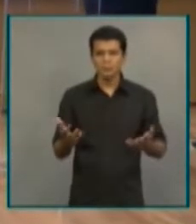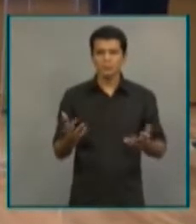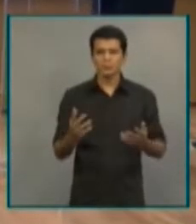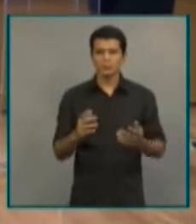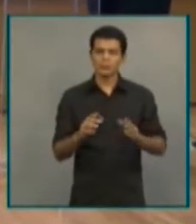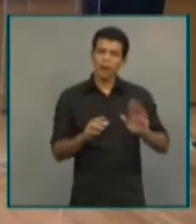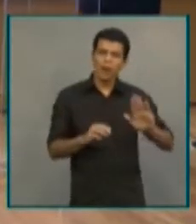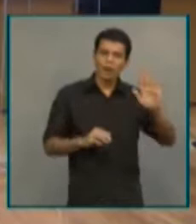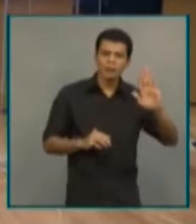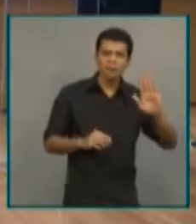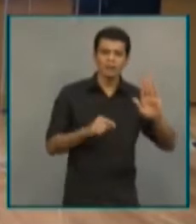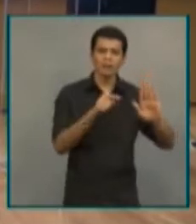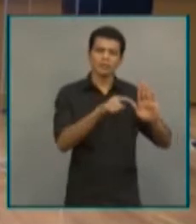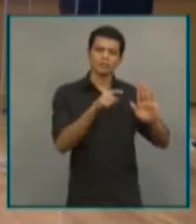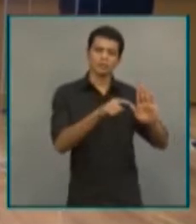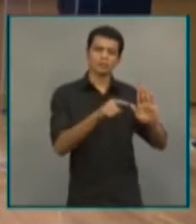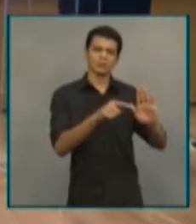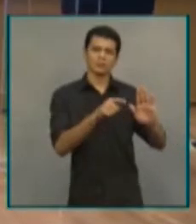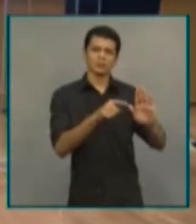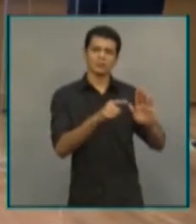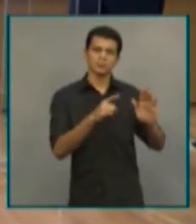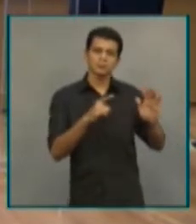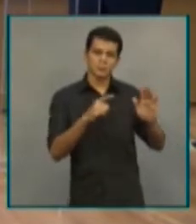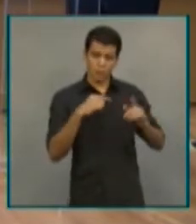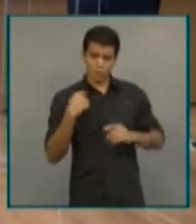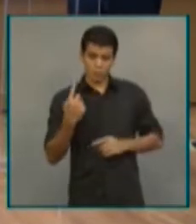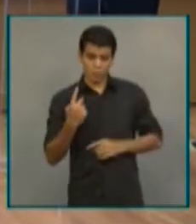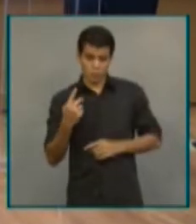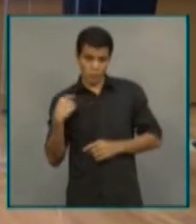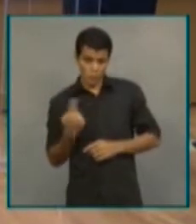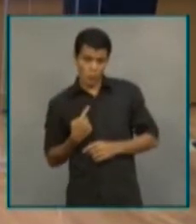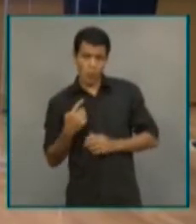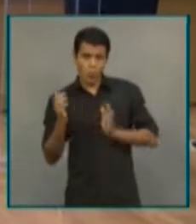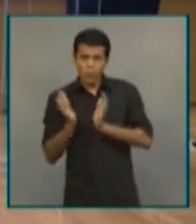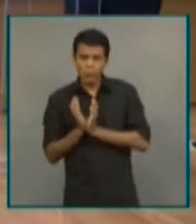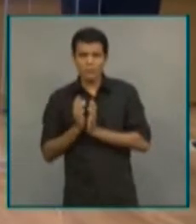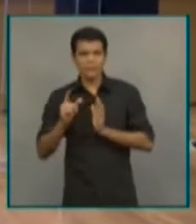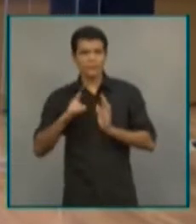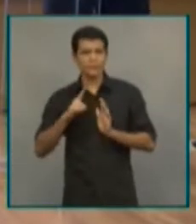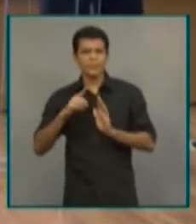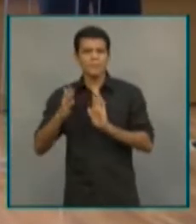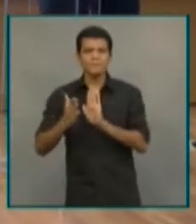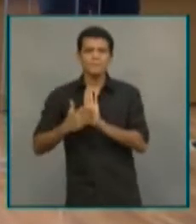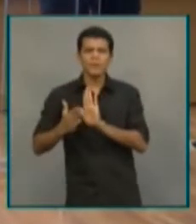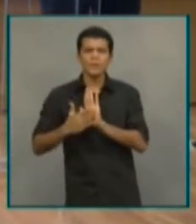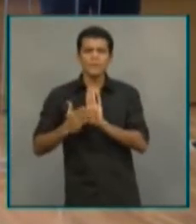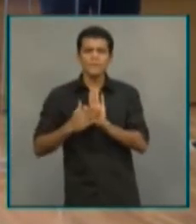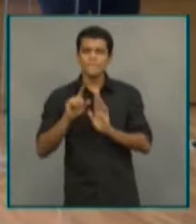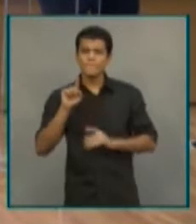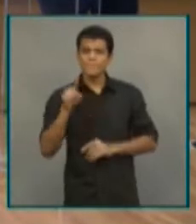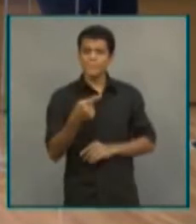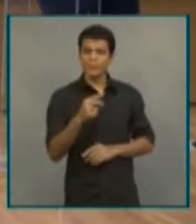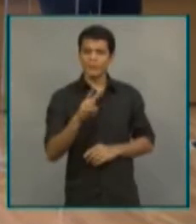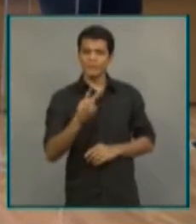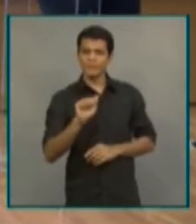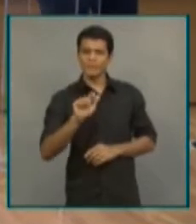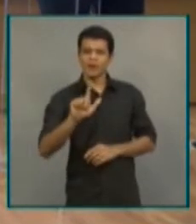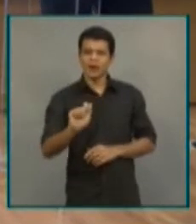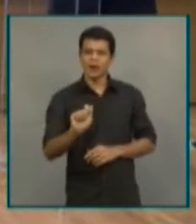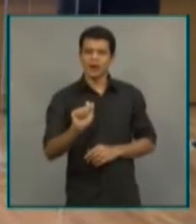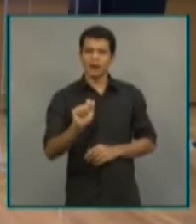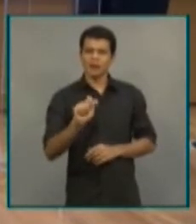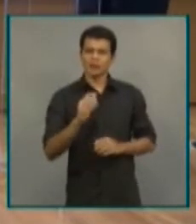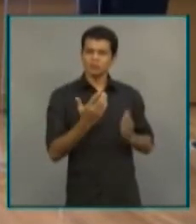Candidata Regina, nós temos uma proposta de 1.000 vagas para os jovens advogados em convênio da ESA com